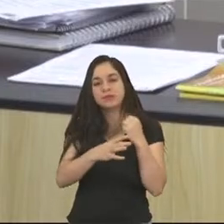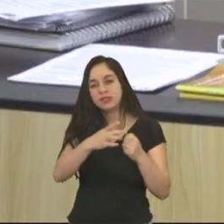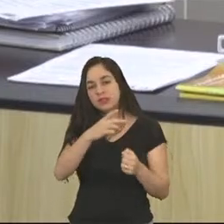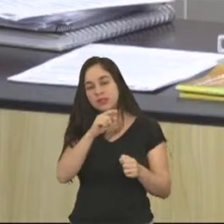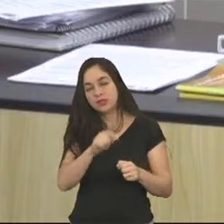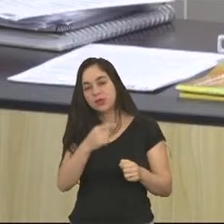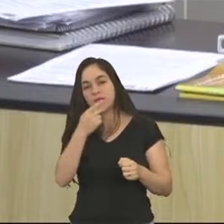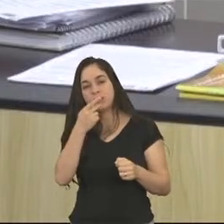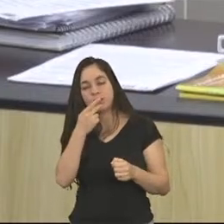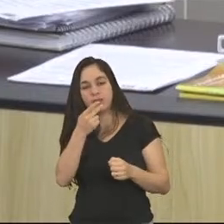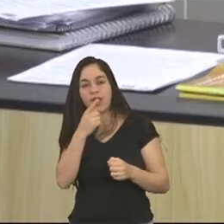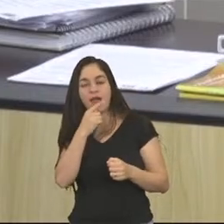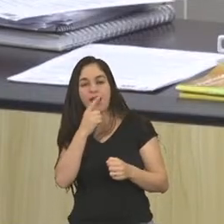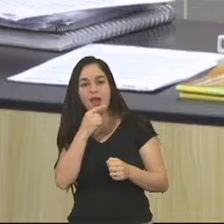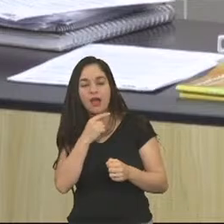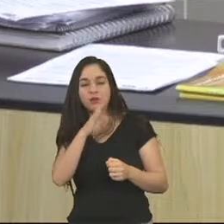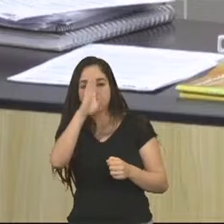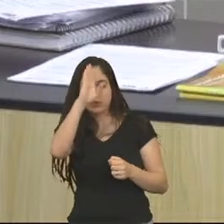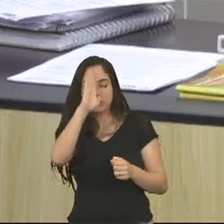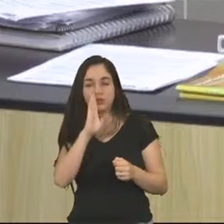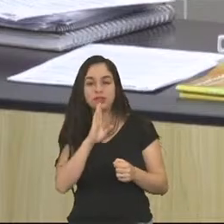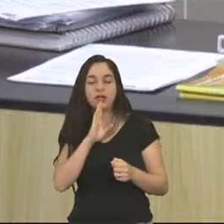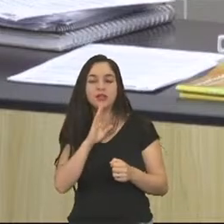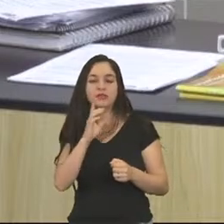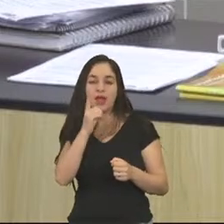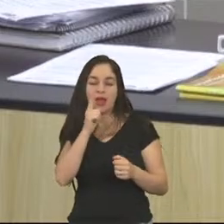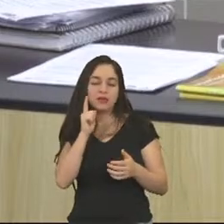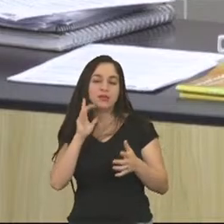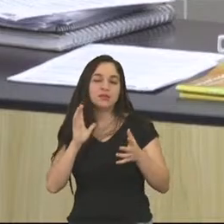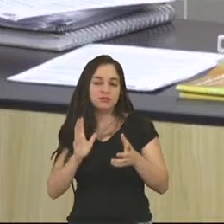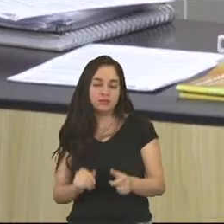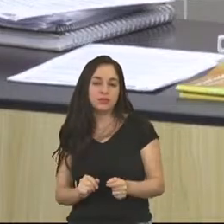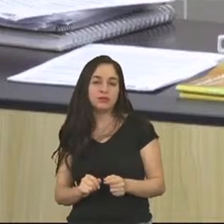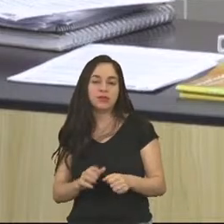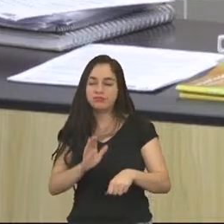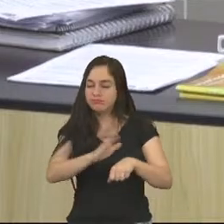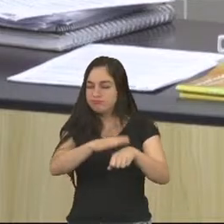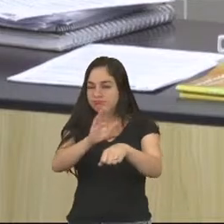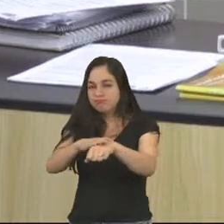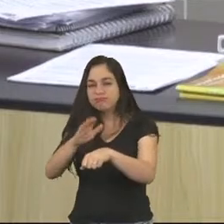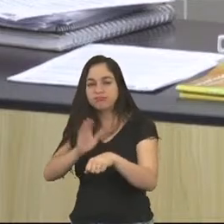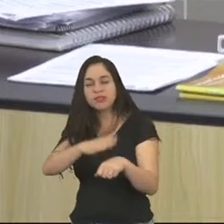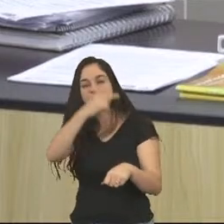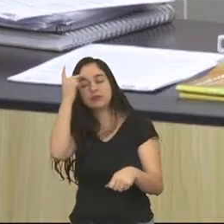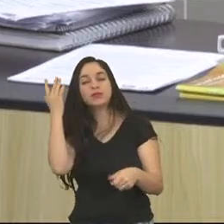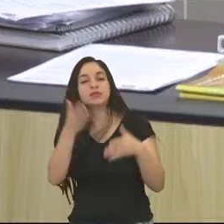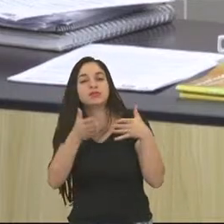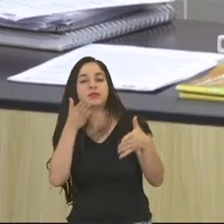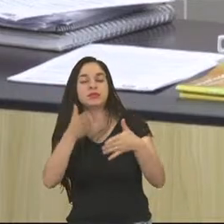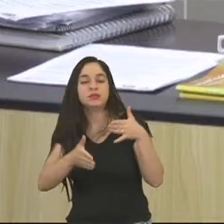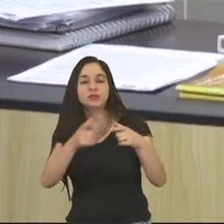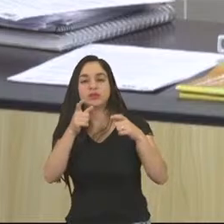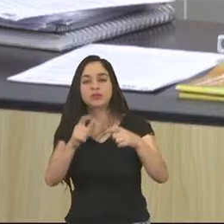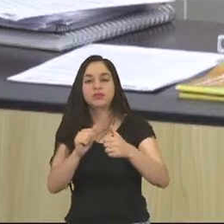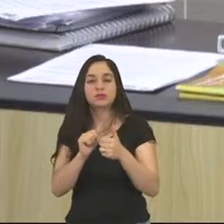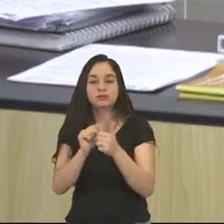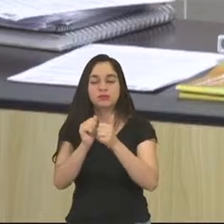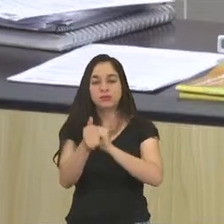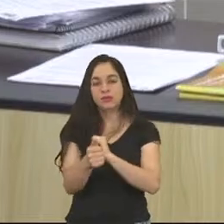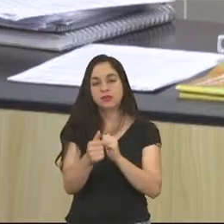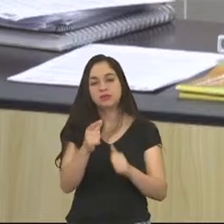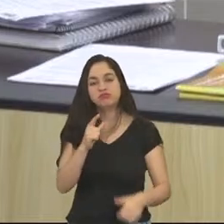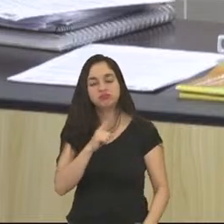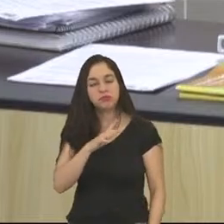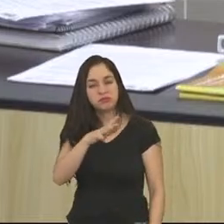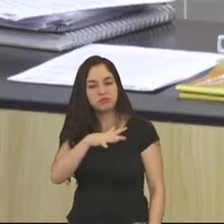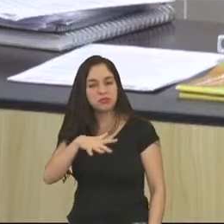oferta de água potável gratuita alcance o maior número possível de frequentadores e atenda às diversas